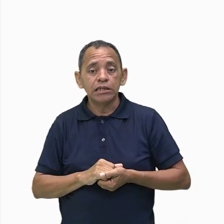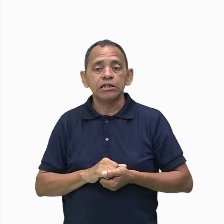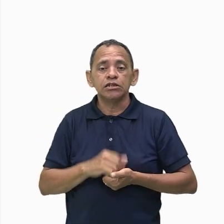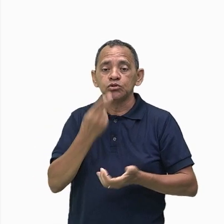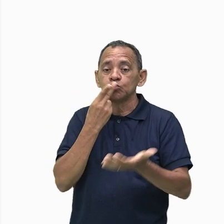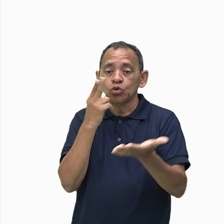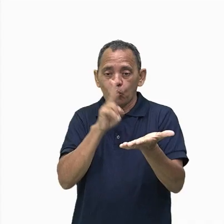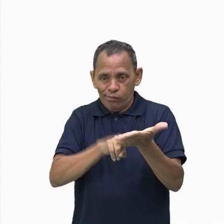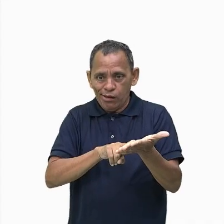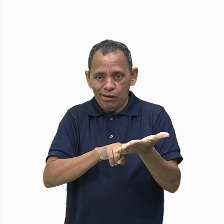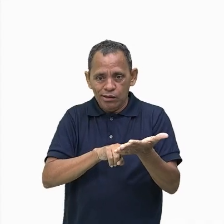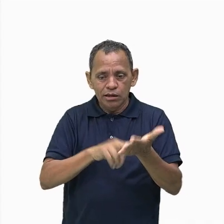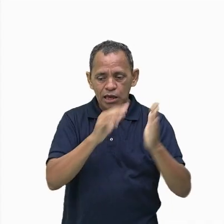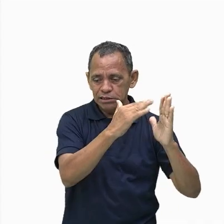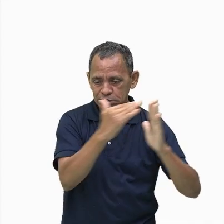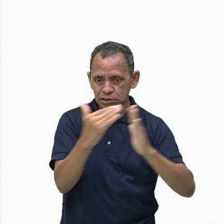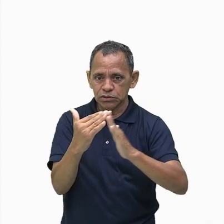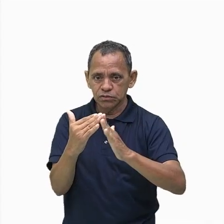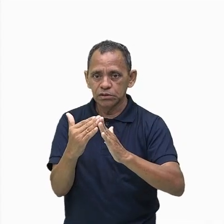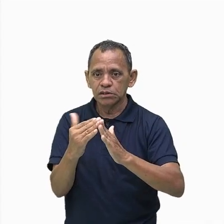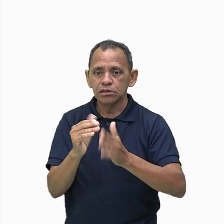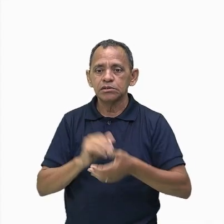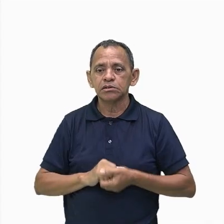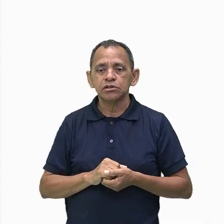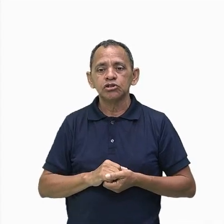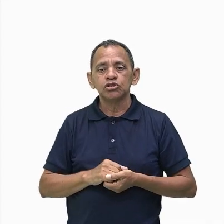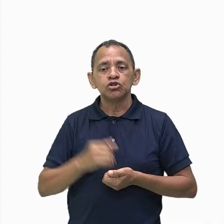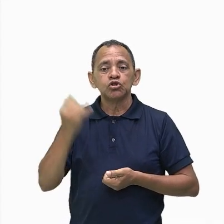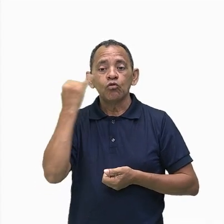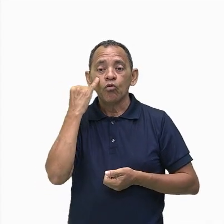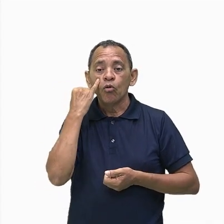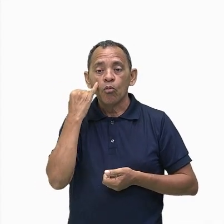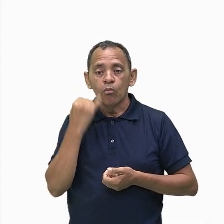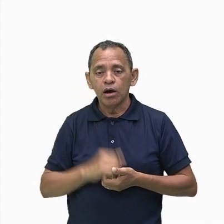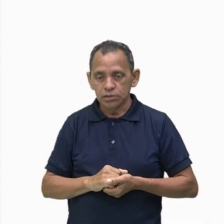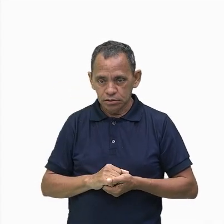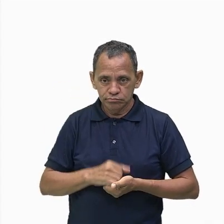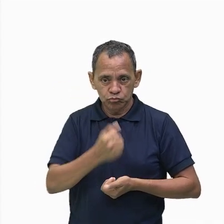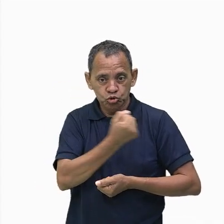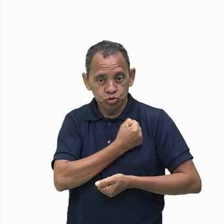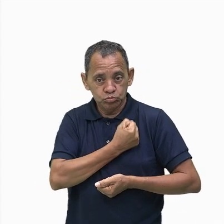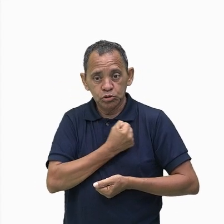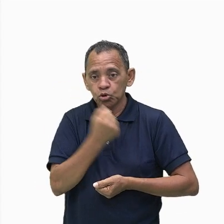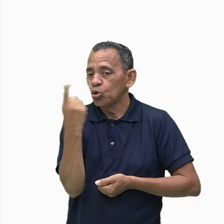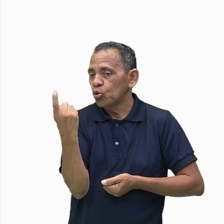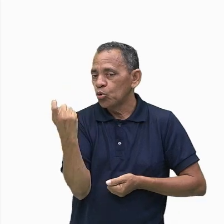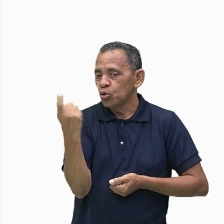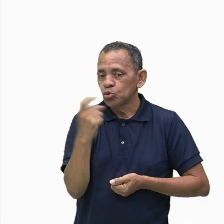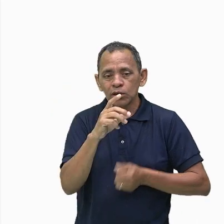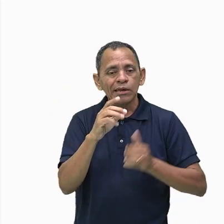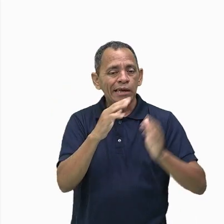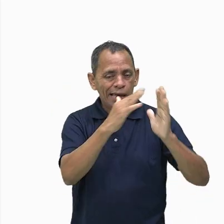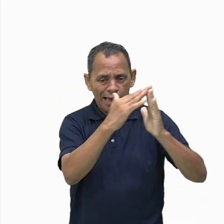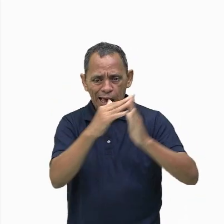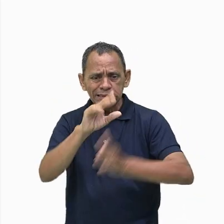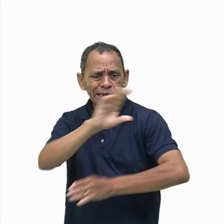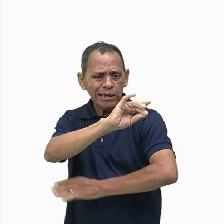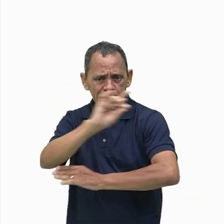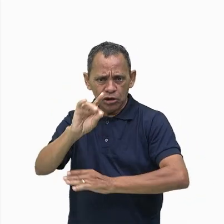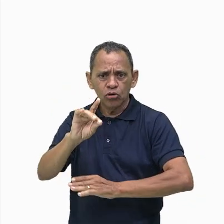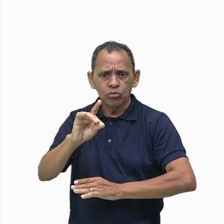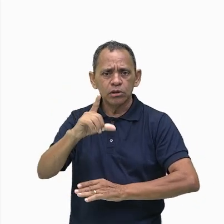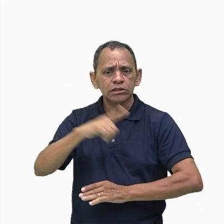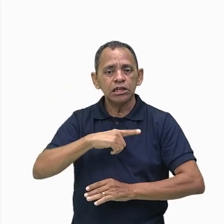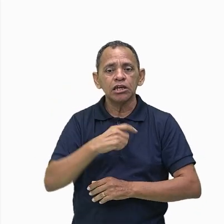elas vão ser designadas por um número único e que cada casa ela acaba sendo